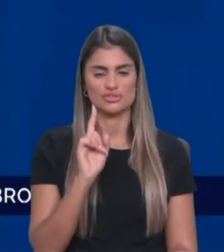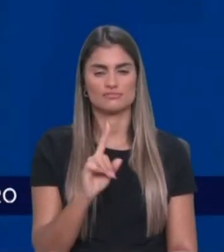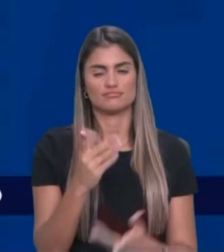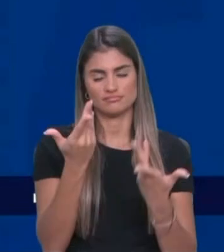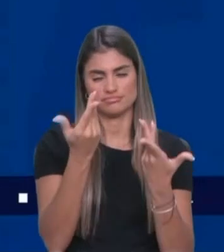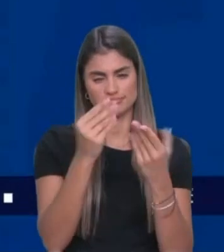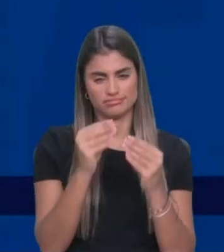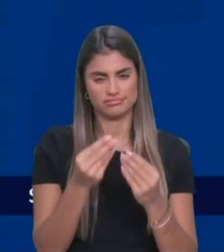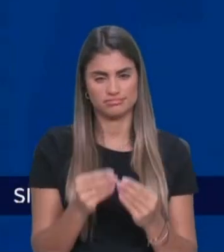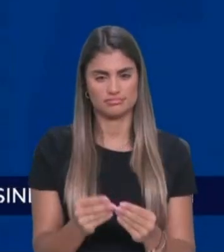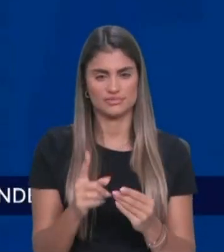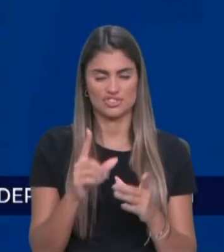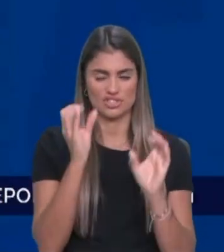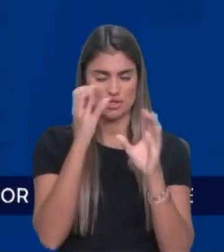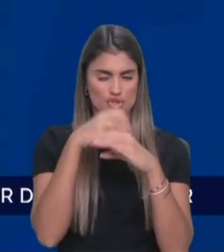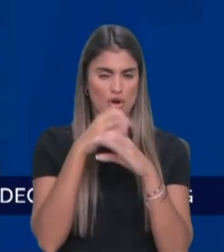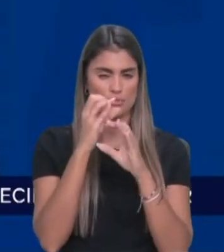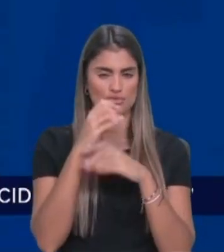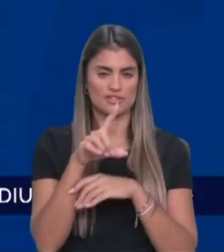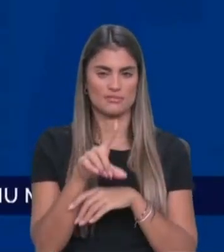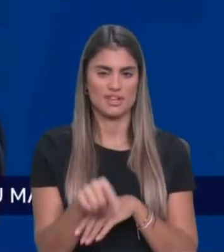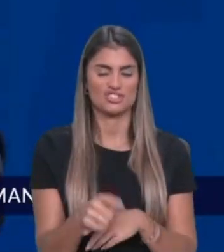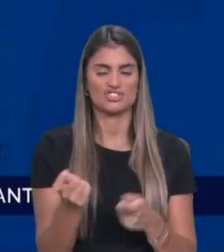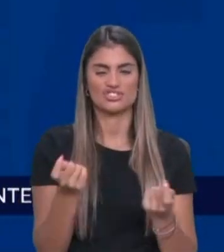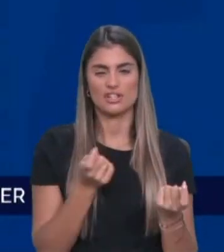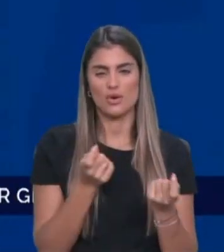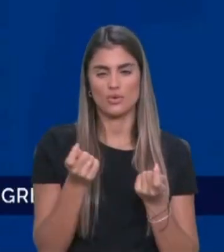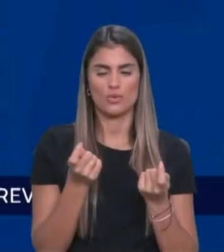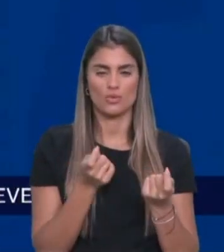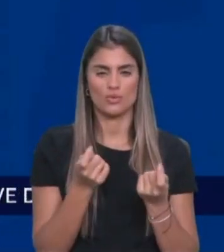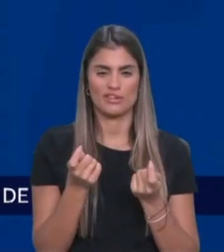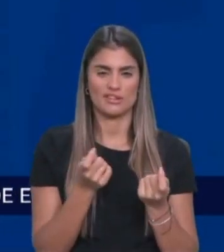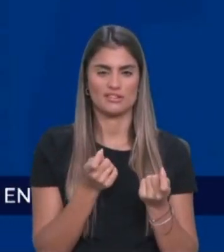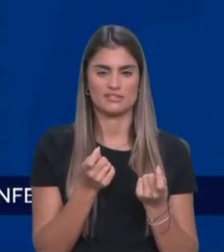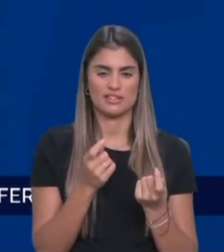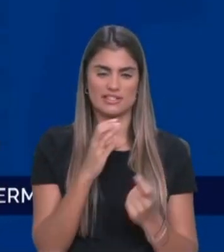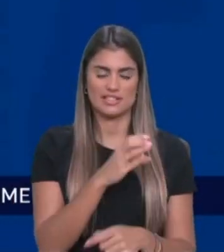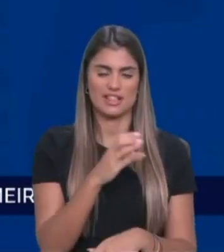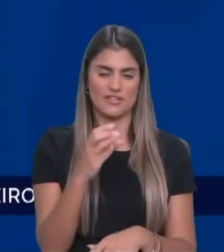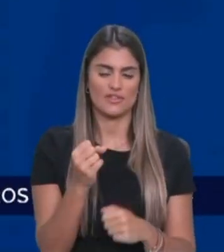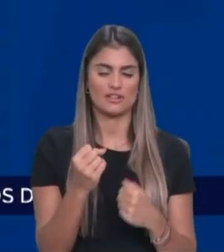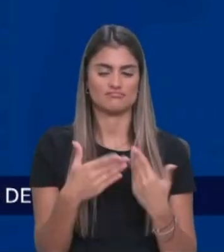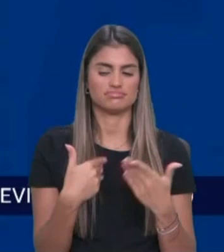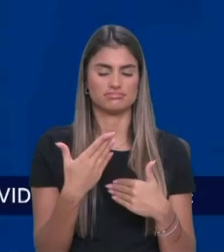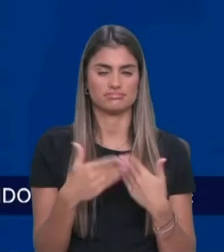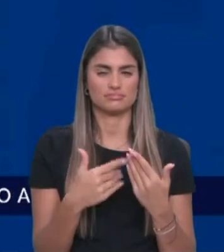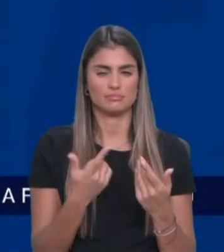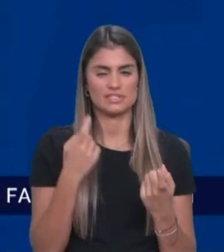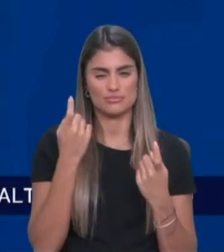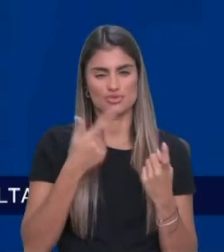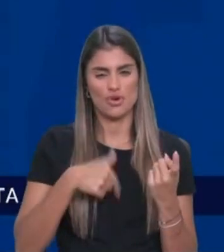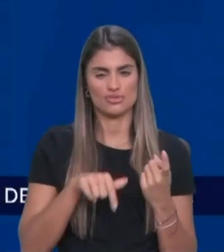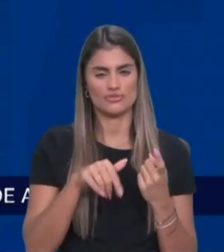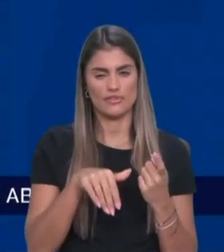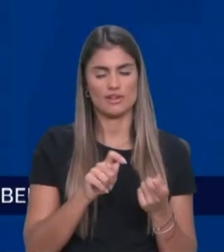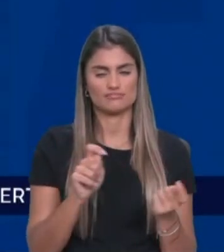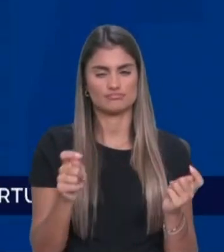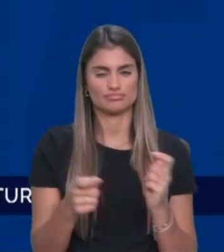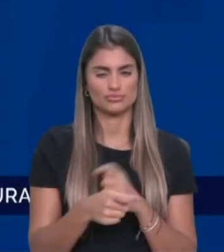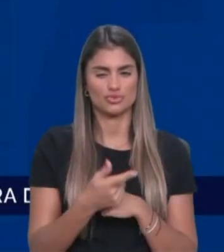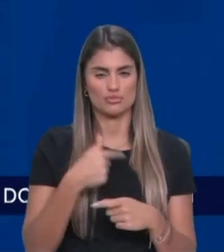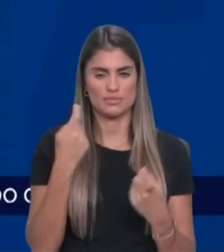construção deste telescópio, mas também para a gestão da sua vida científica. E pensamos nós que vai mesmo revolucionar